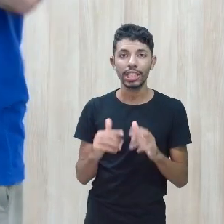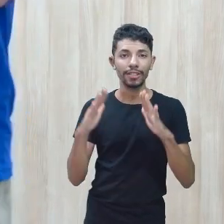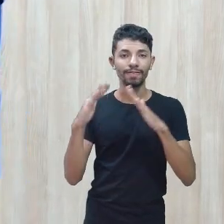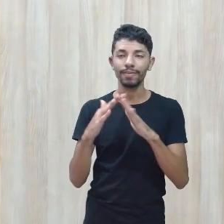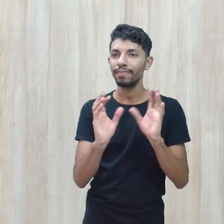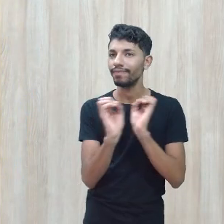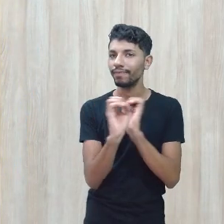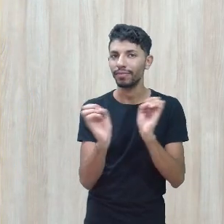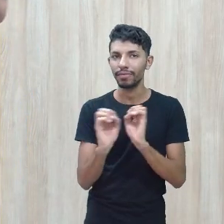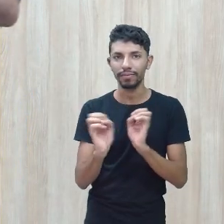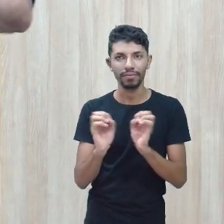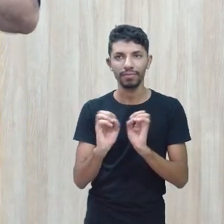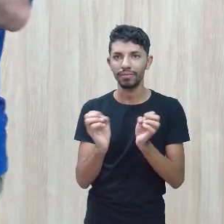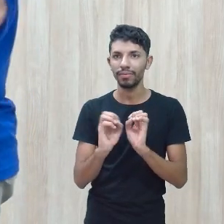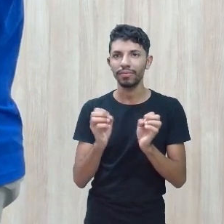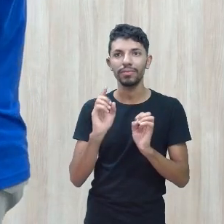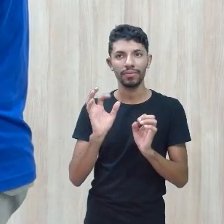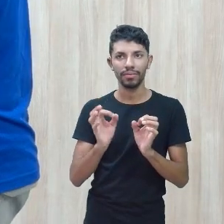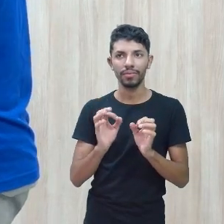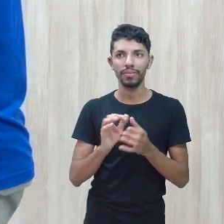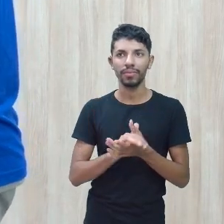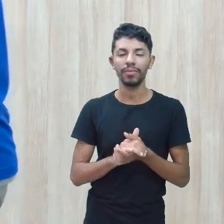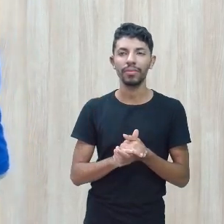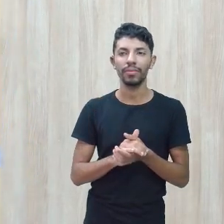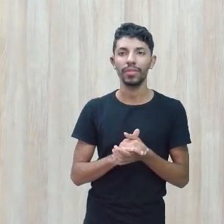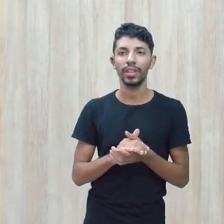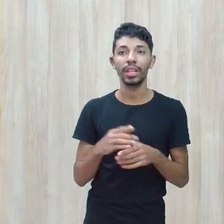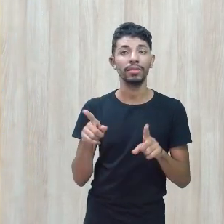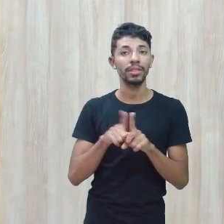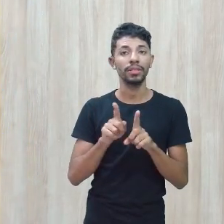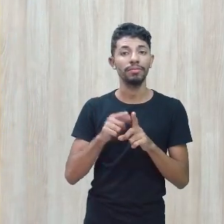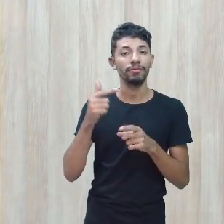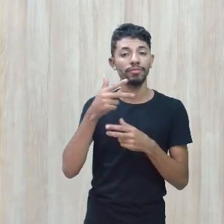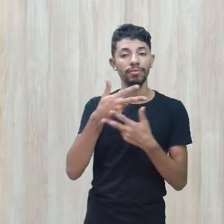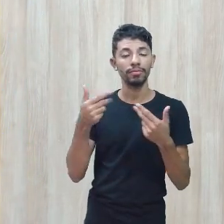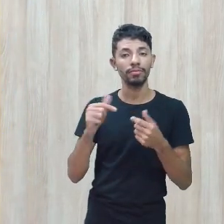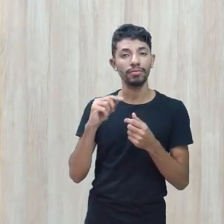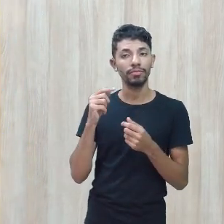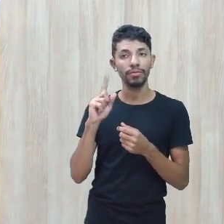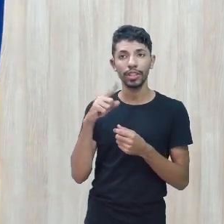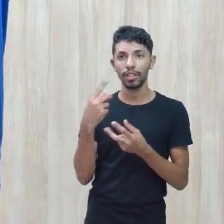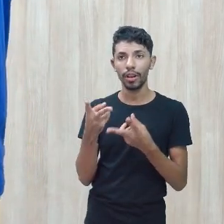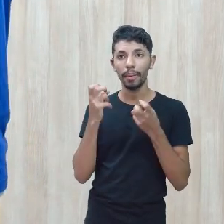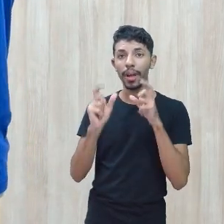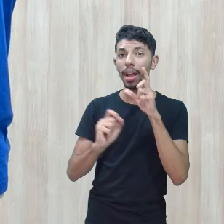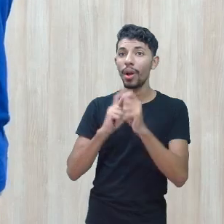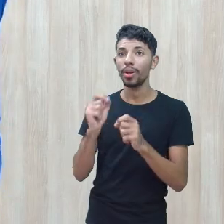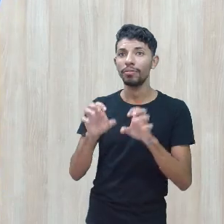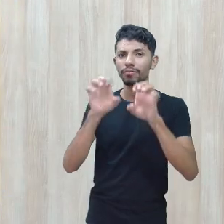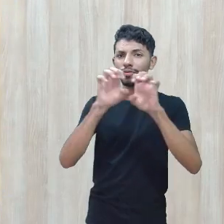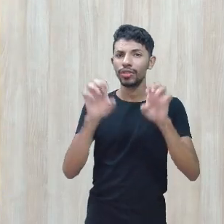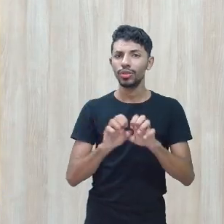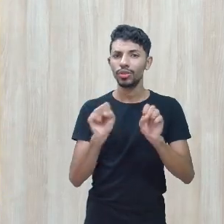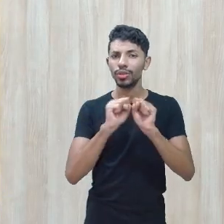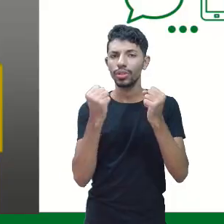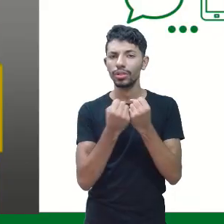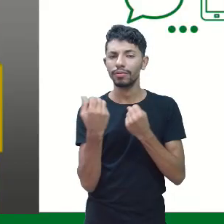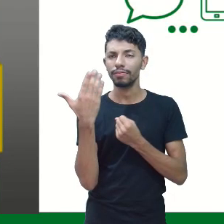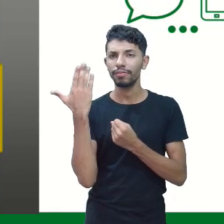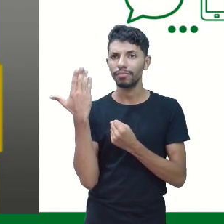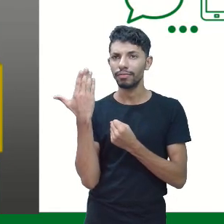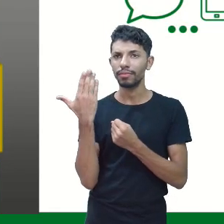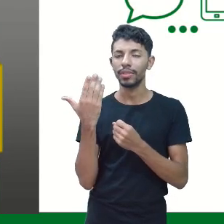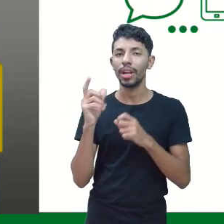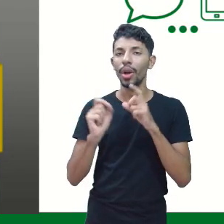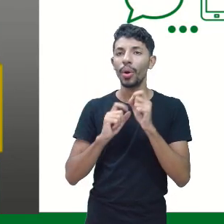dos patrícios. Tá? E uma outra coisa que nós vamos observar é que nessa estrutura social nós vamos ter também os